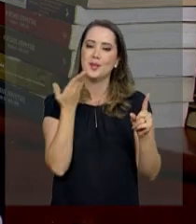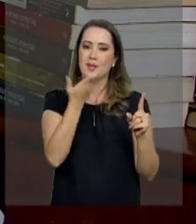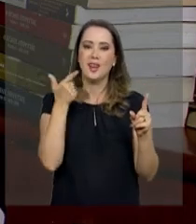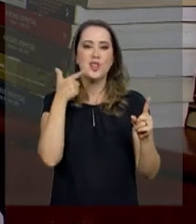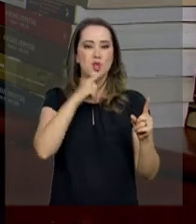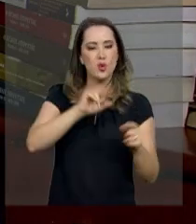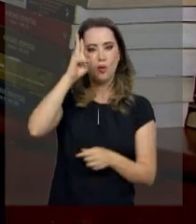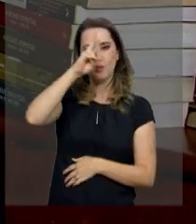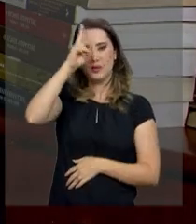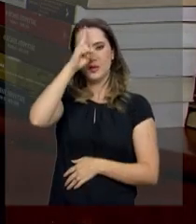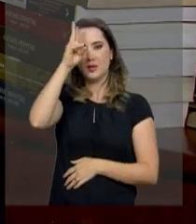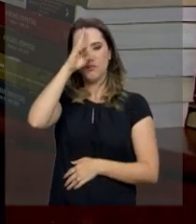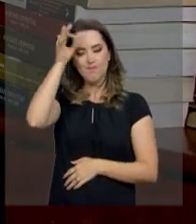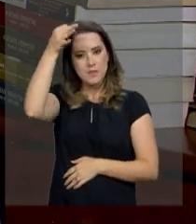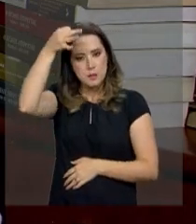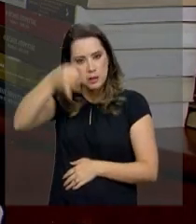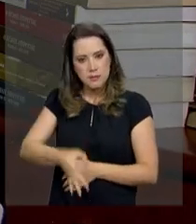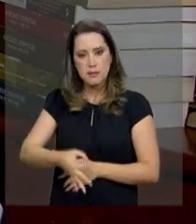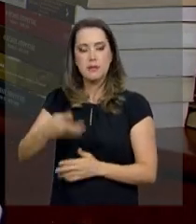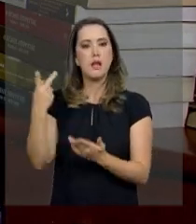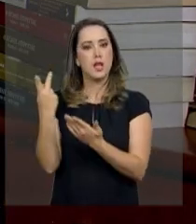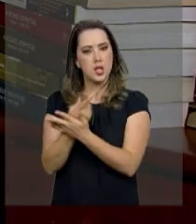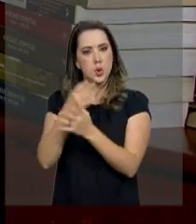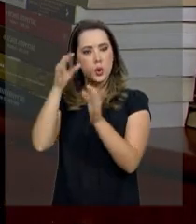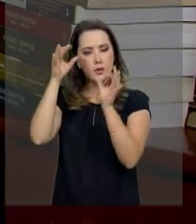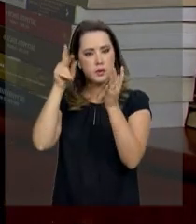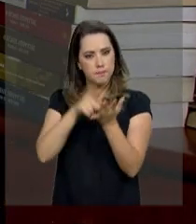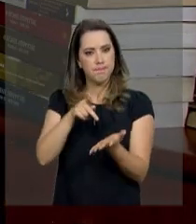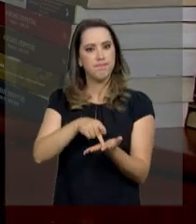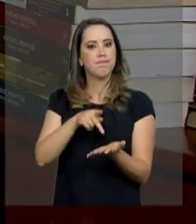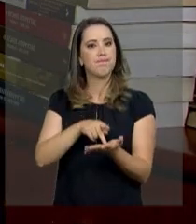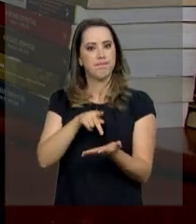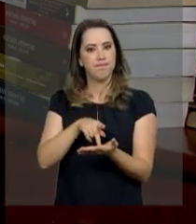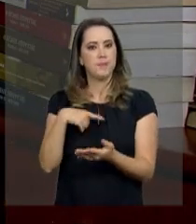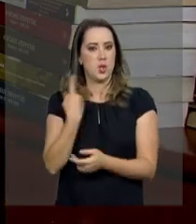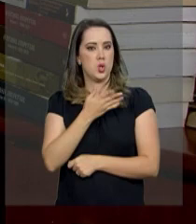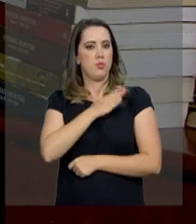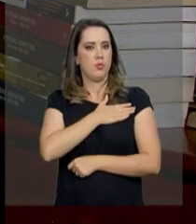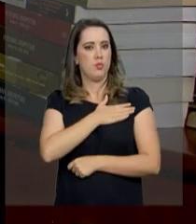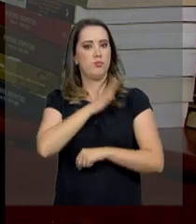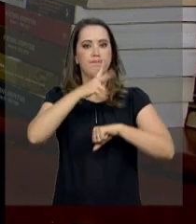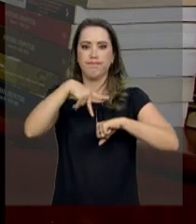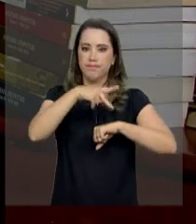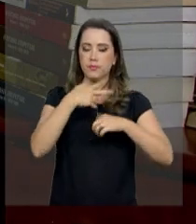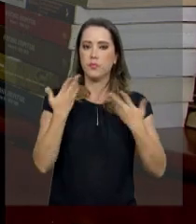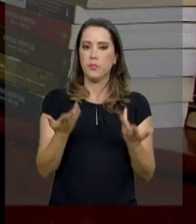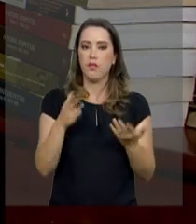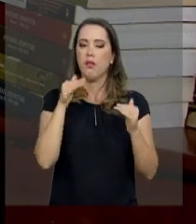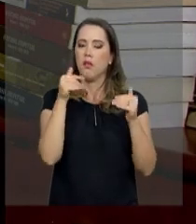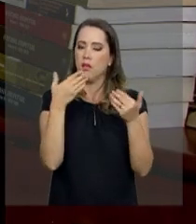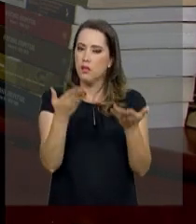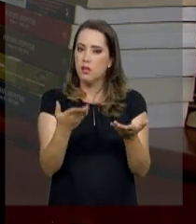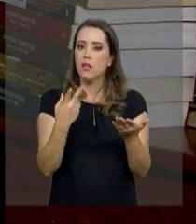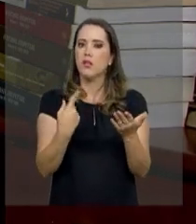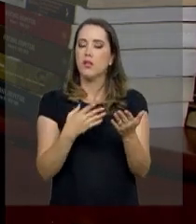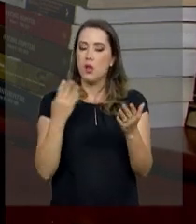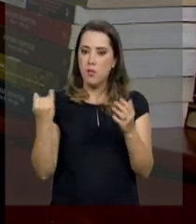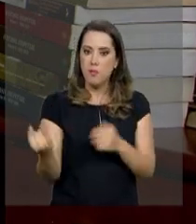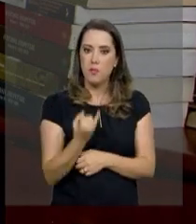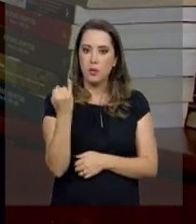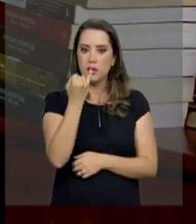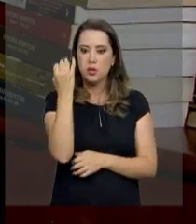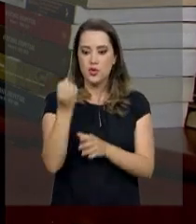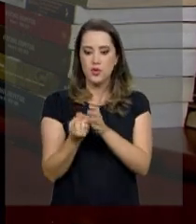realimentando uma memória oficial, uma memória nacional, desse ato oficialmente fundante,